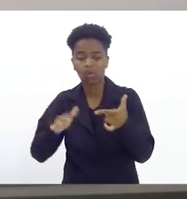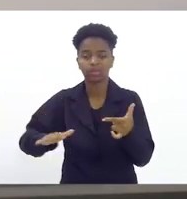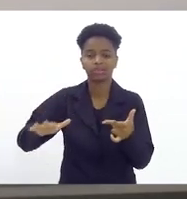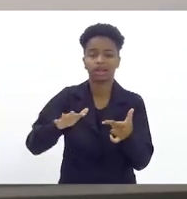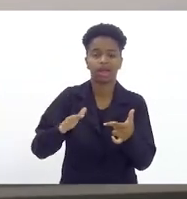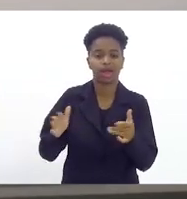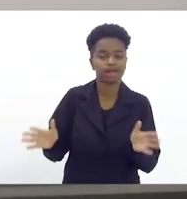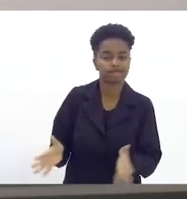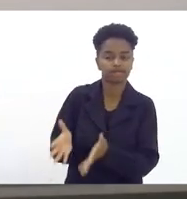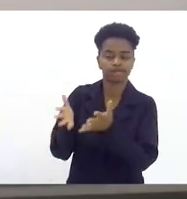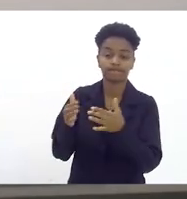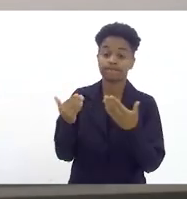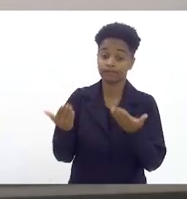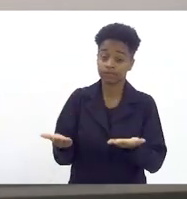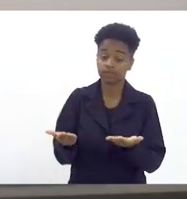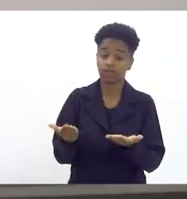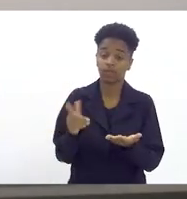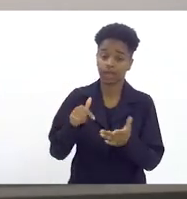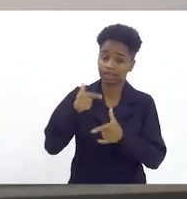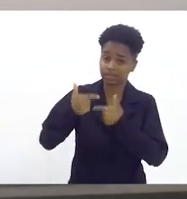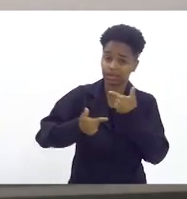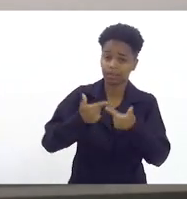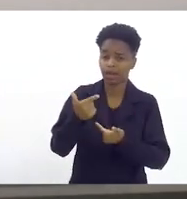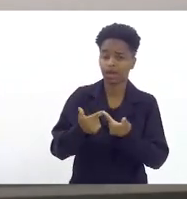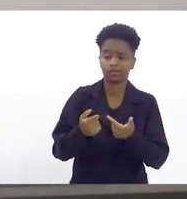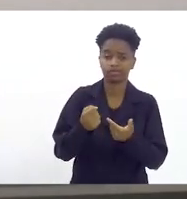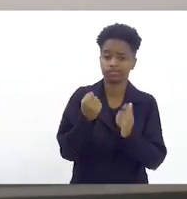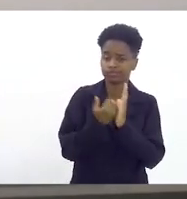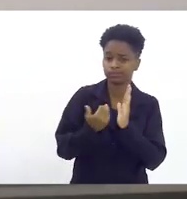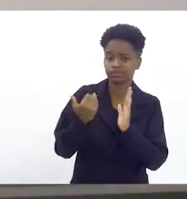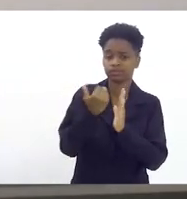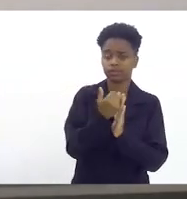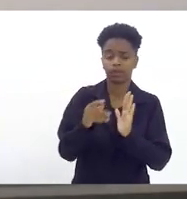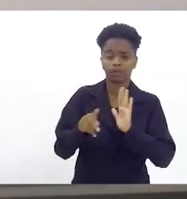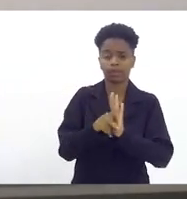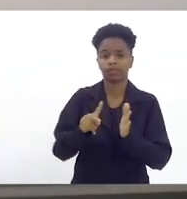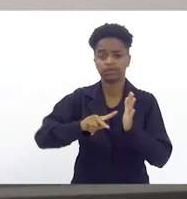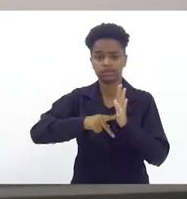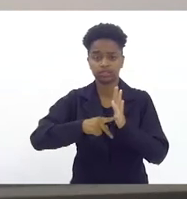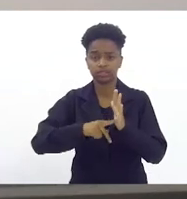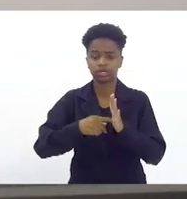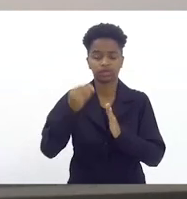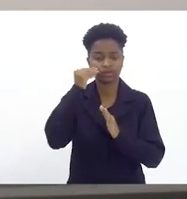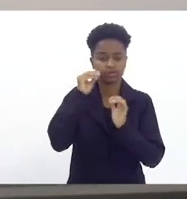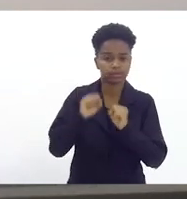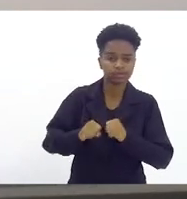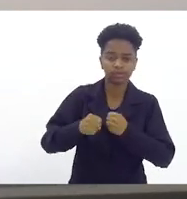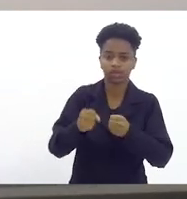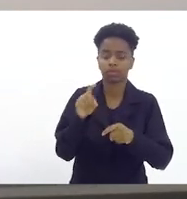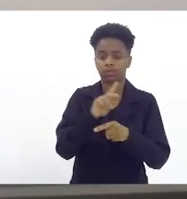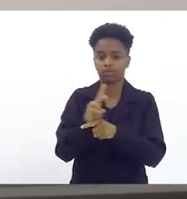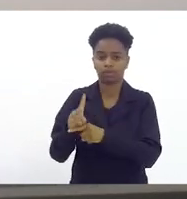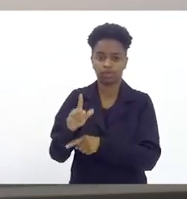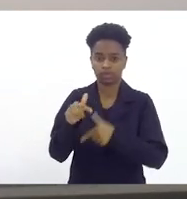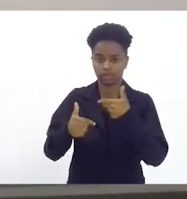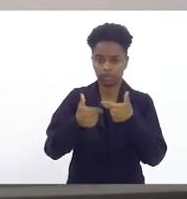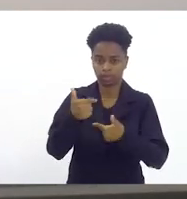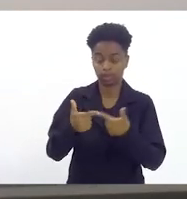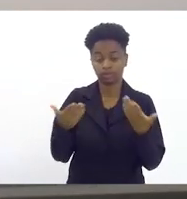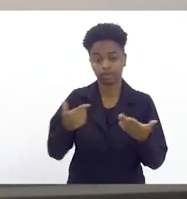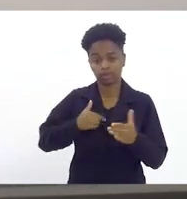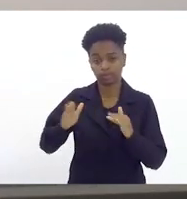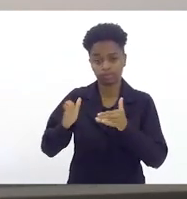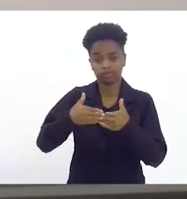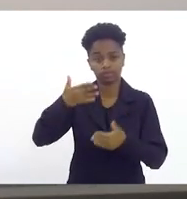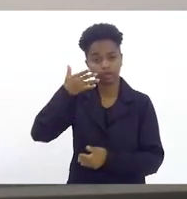é um é um trabalho enorme que os sindicatos têm na defesa dos trabalhadores então encerra